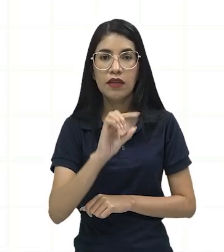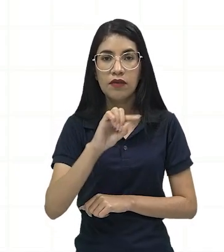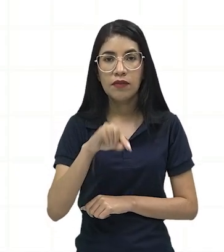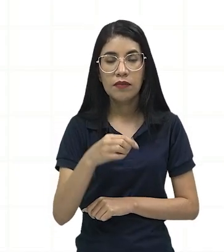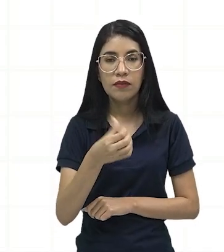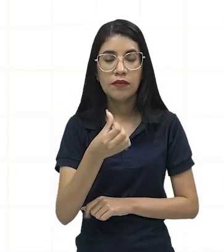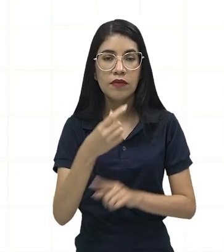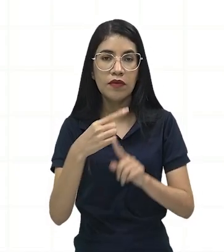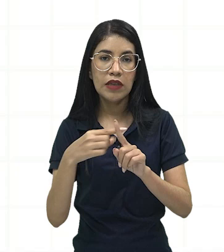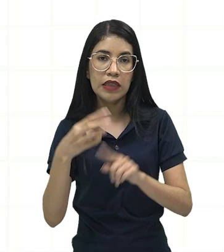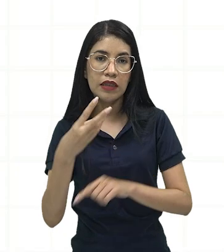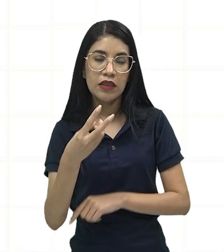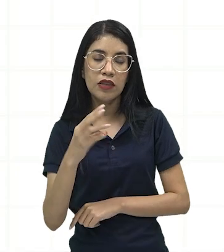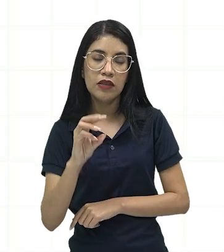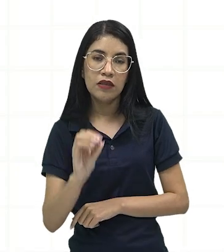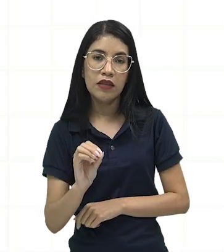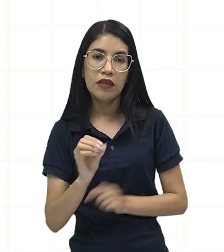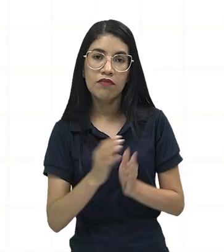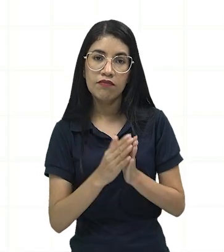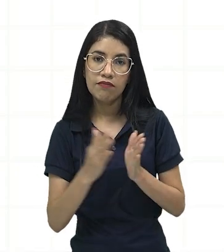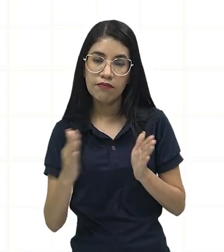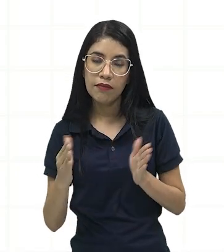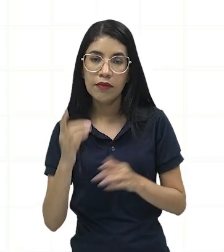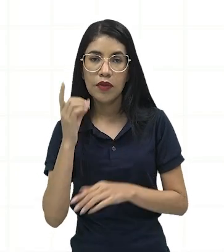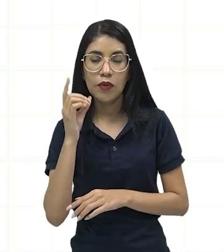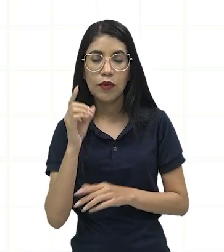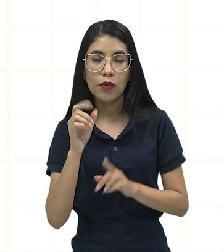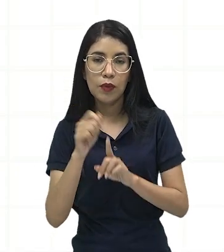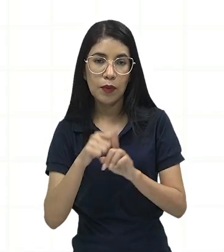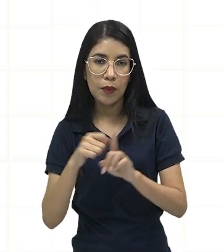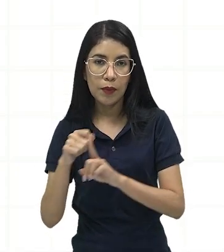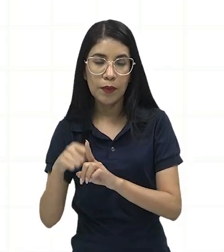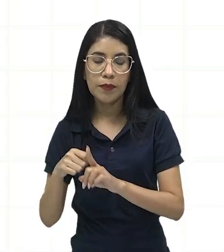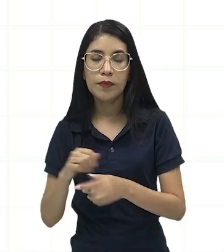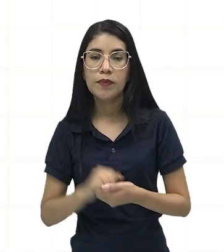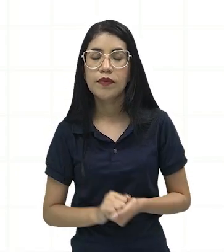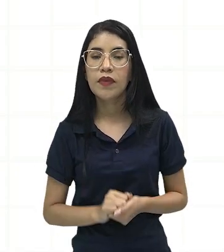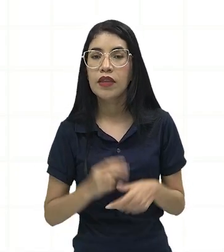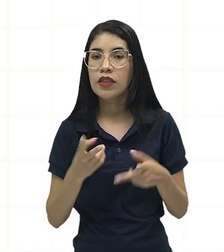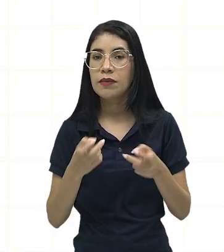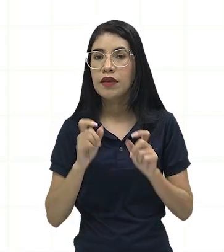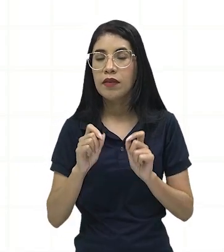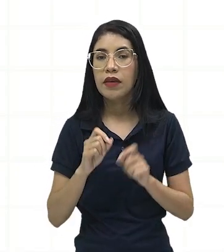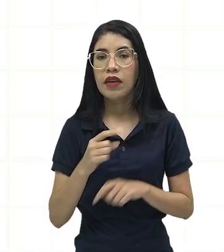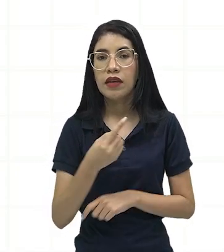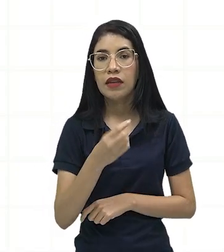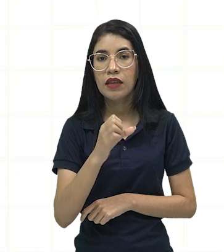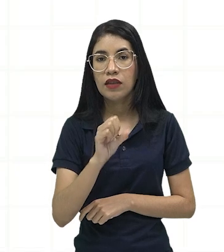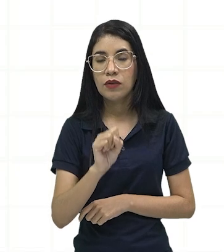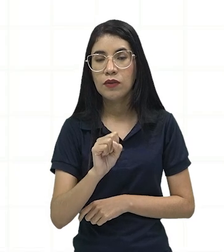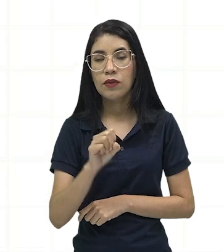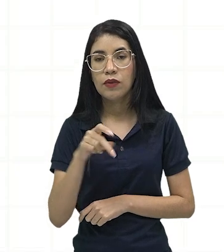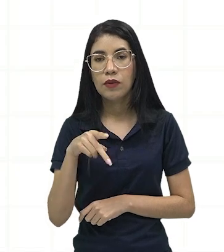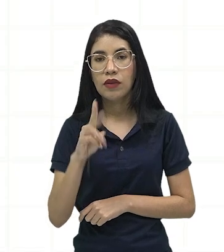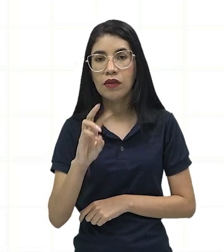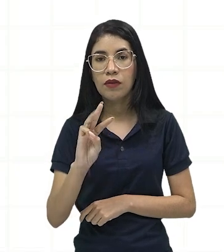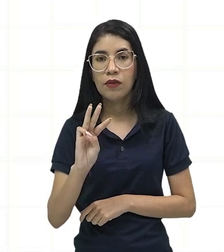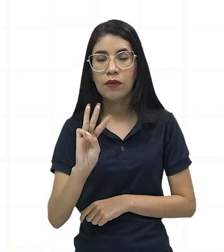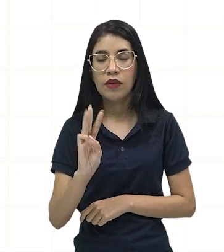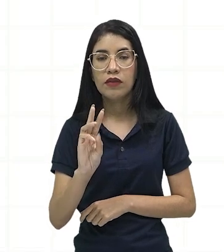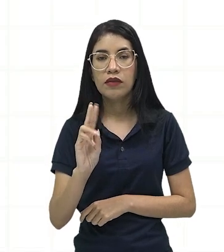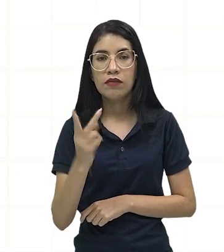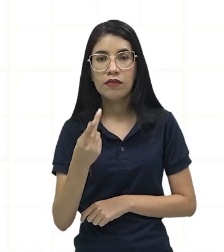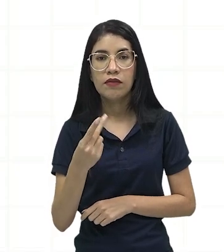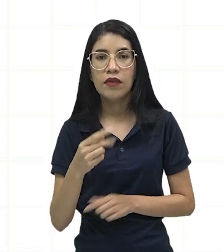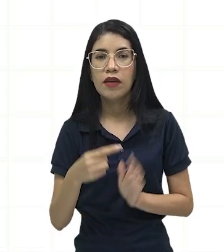multiplicado por 30, que é aí o período do mês, a gente vai observar um consumo de 18 kWh. Esse exemplo é